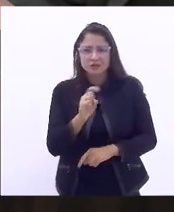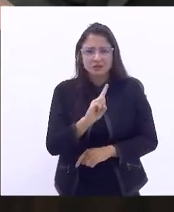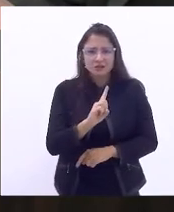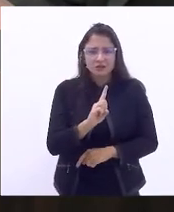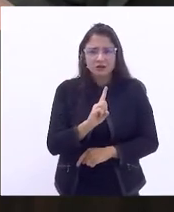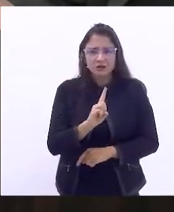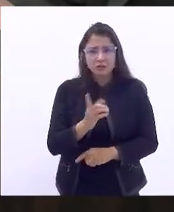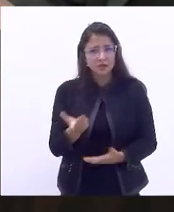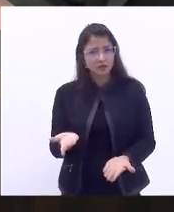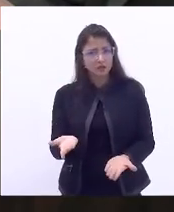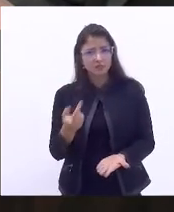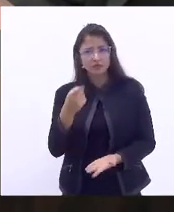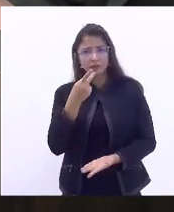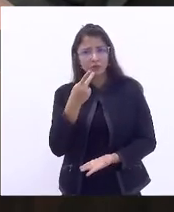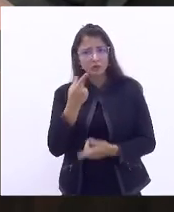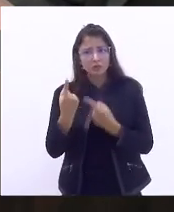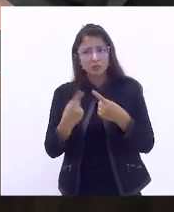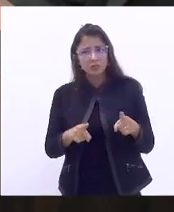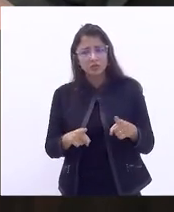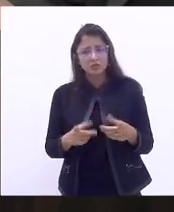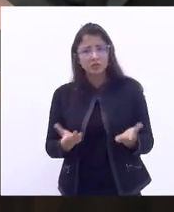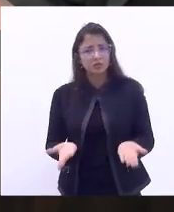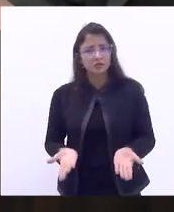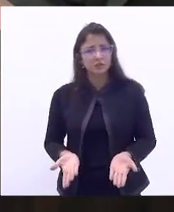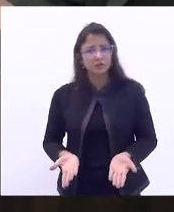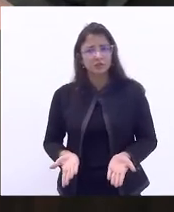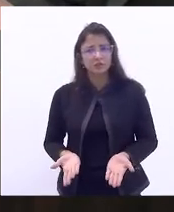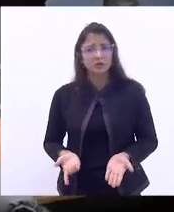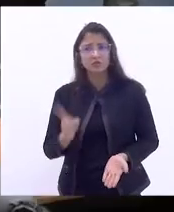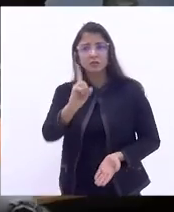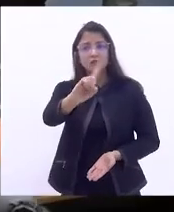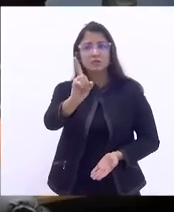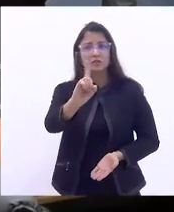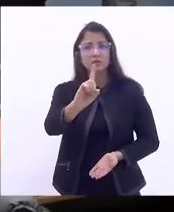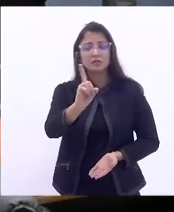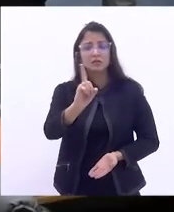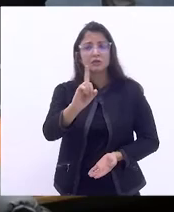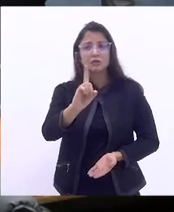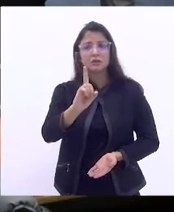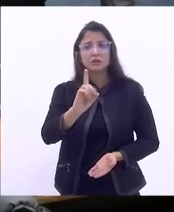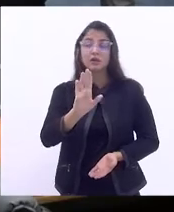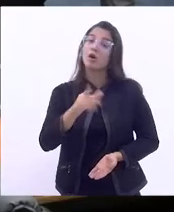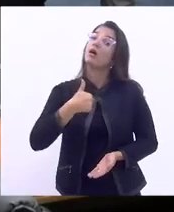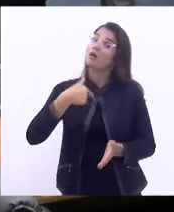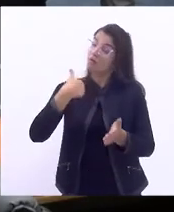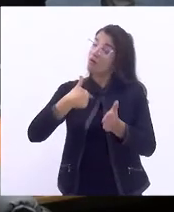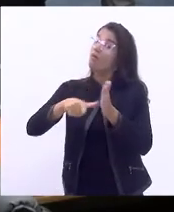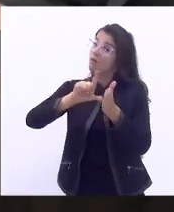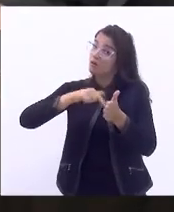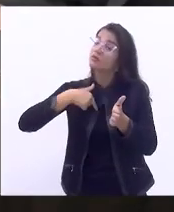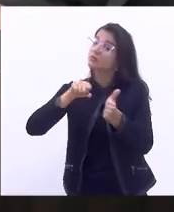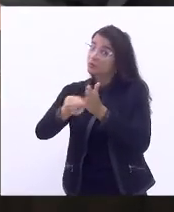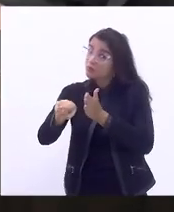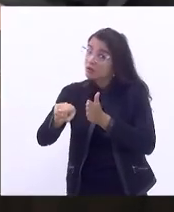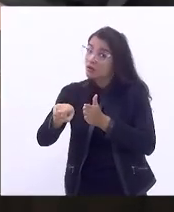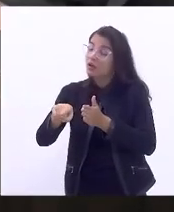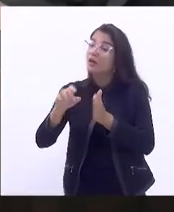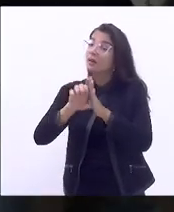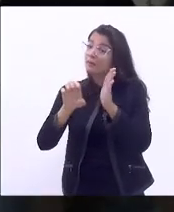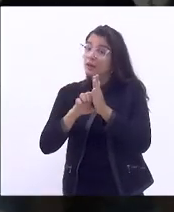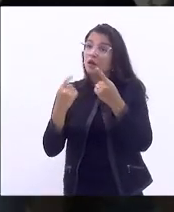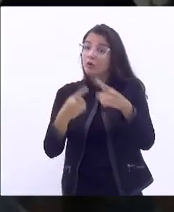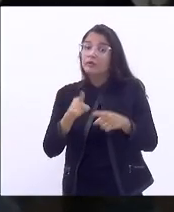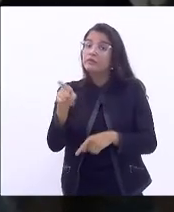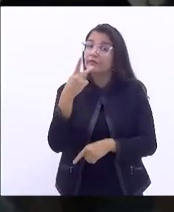emendas? Eu entendi contrário. Não, é favorável. Não, ela teve parecer. Eu perguntei antes. Não, é favorável contrário às emendas? Aí está bom, não, por